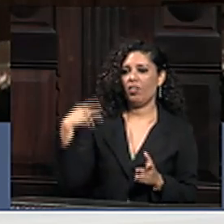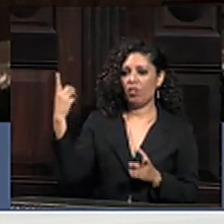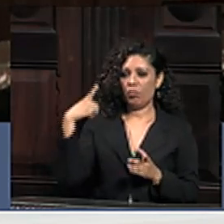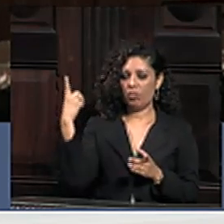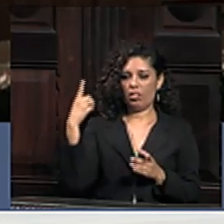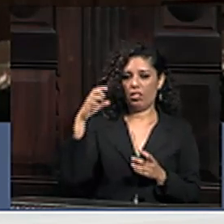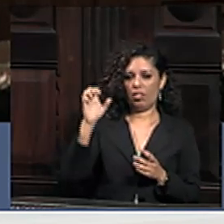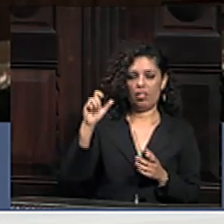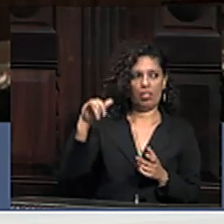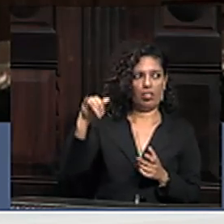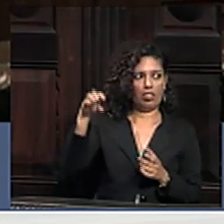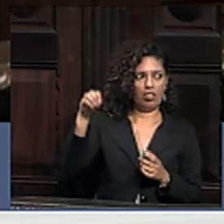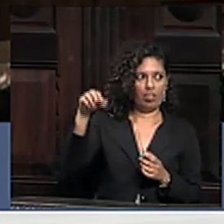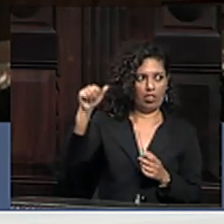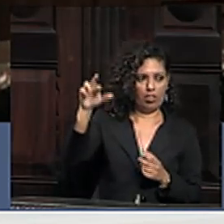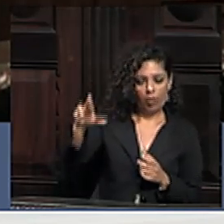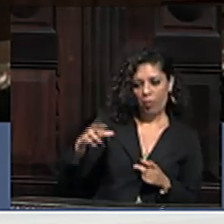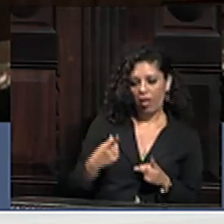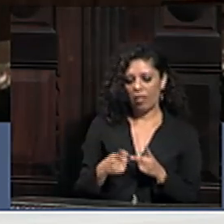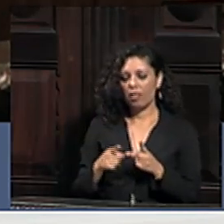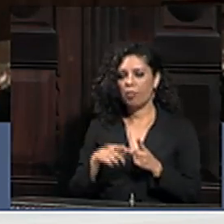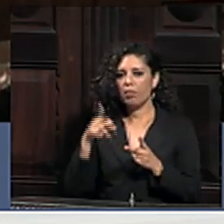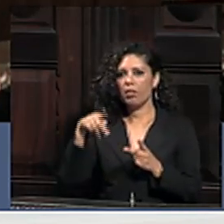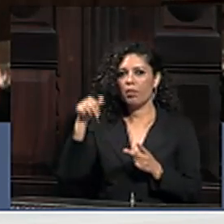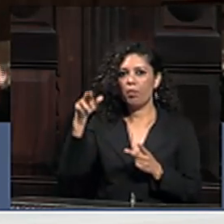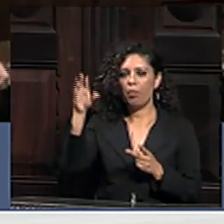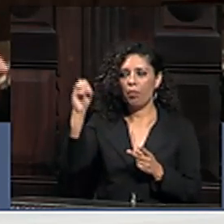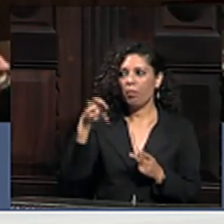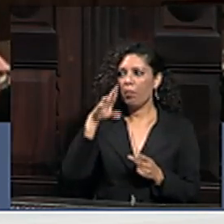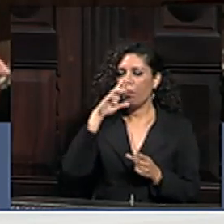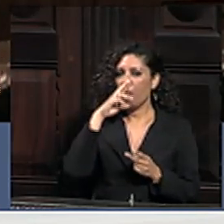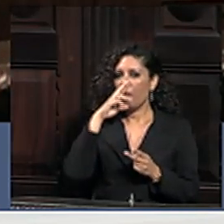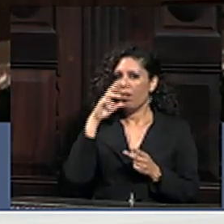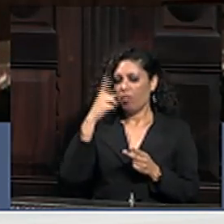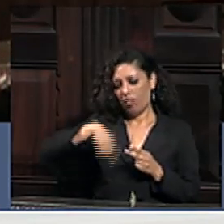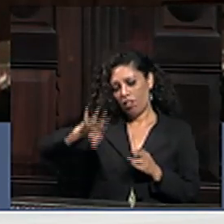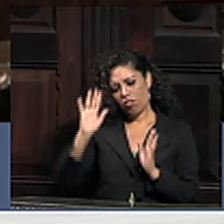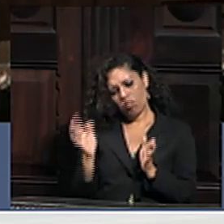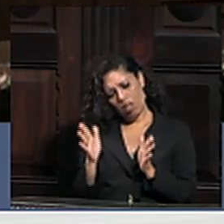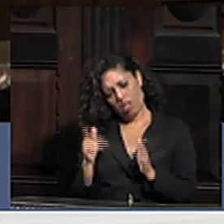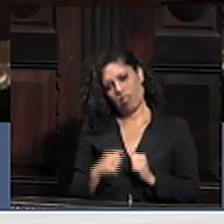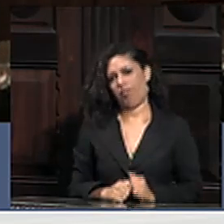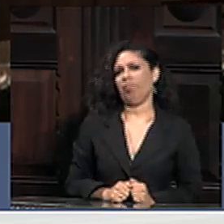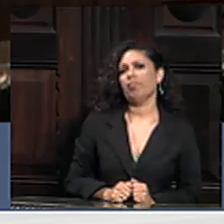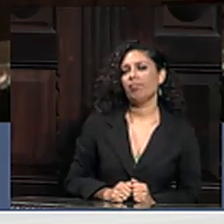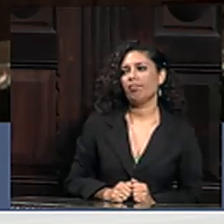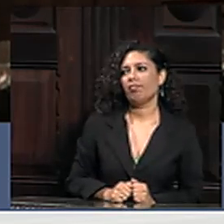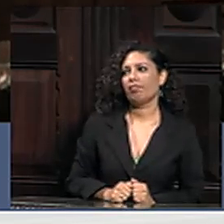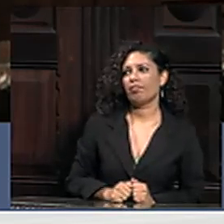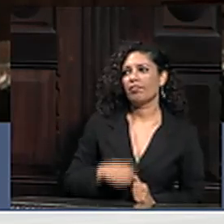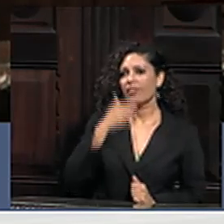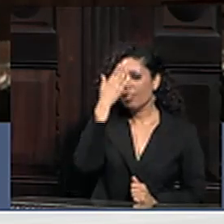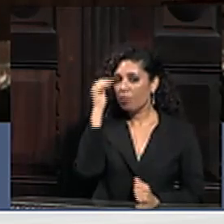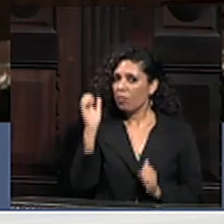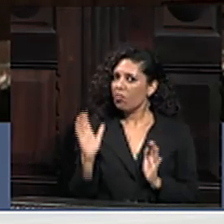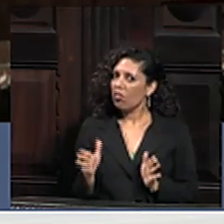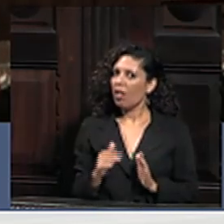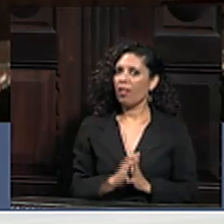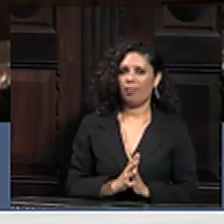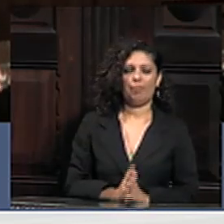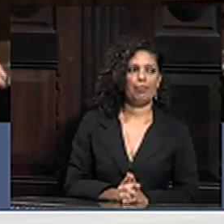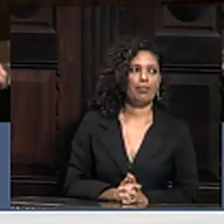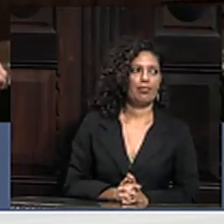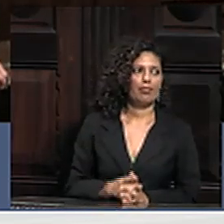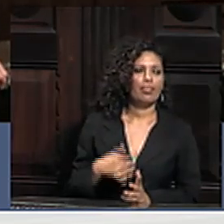anos, já sabemos isso decore e salteado, mas só desejando que eles não